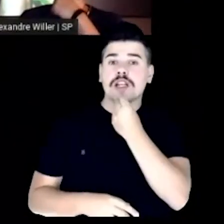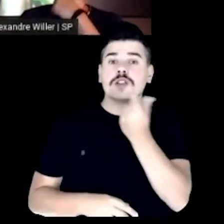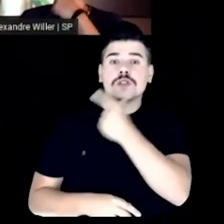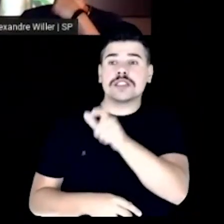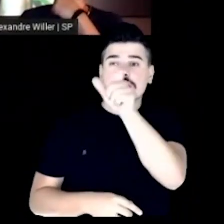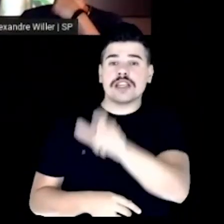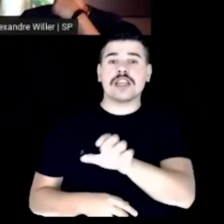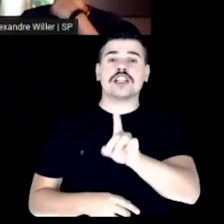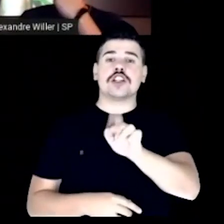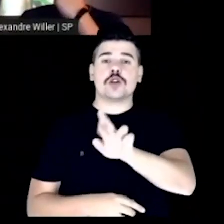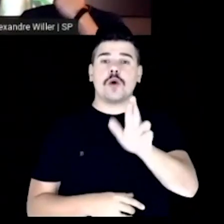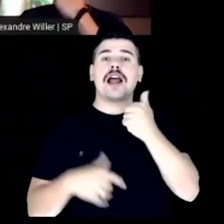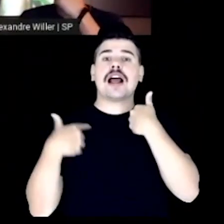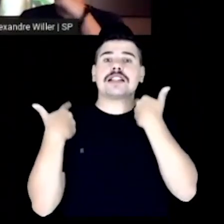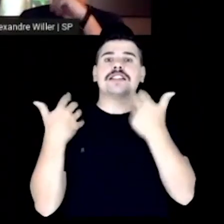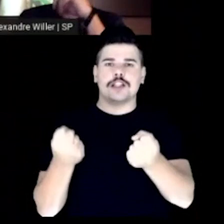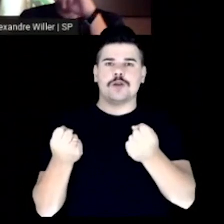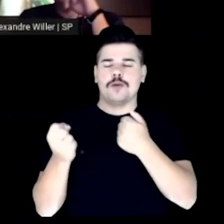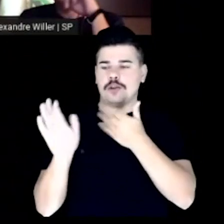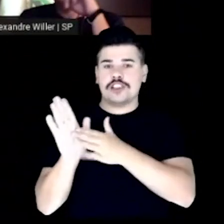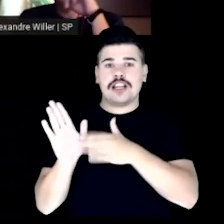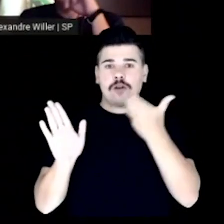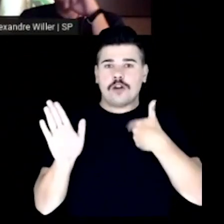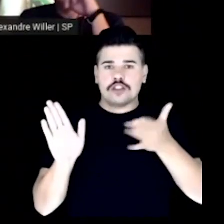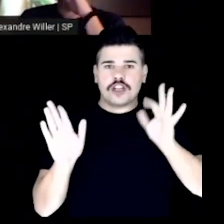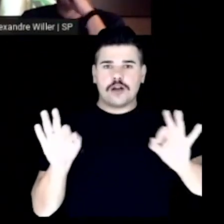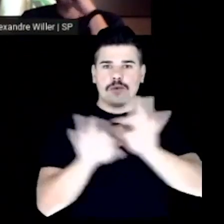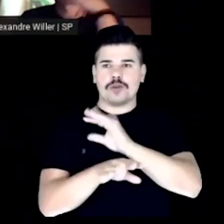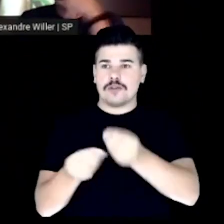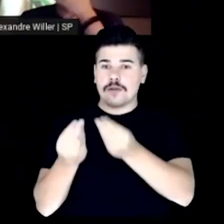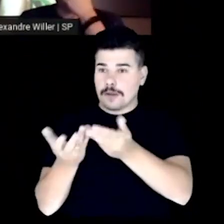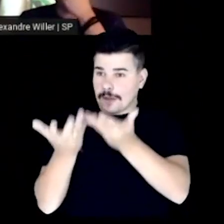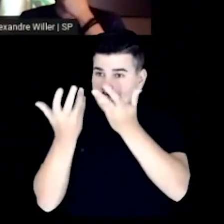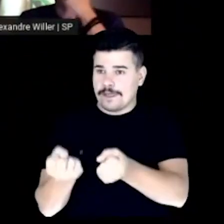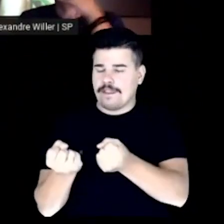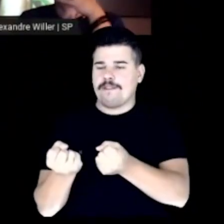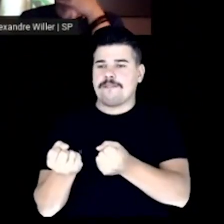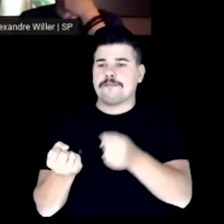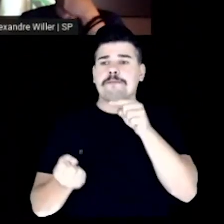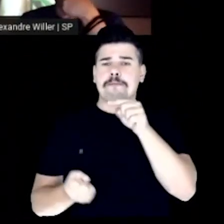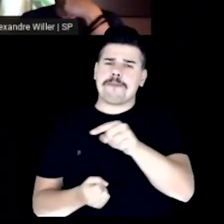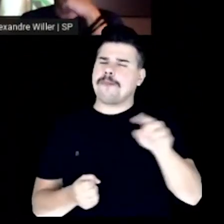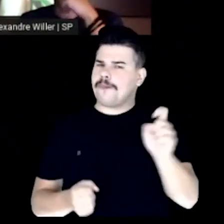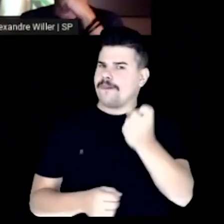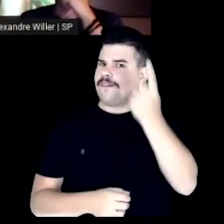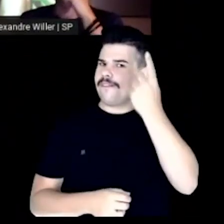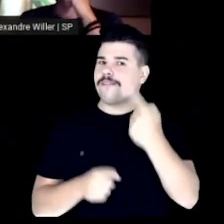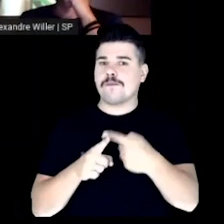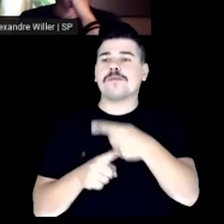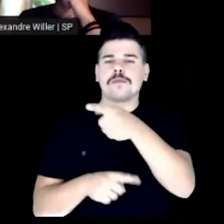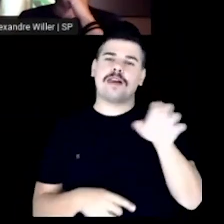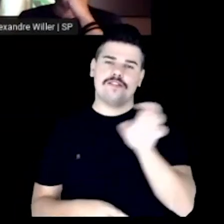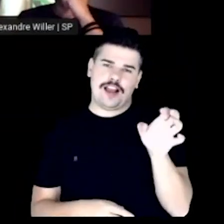Quando surgiu, né, finalmente um editor assim, que comprou o projeto da maneira como a gente havia concebido, né? Foi